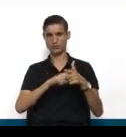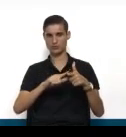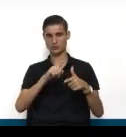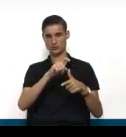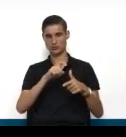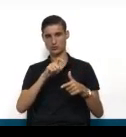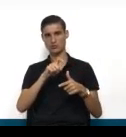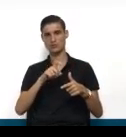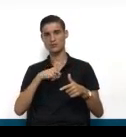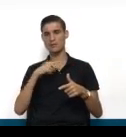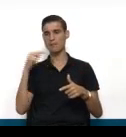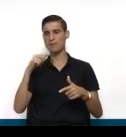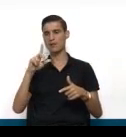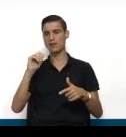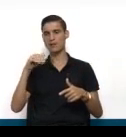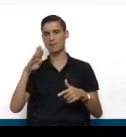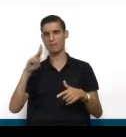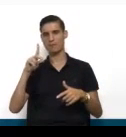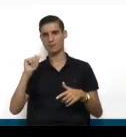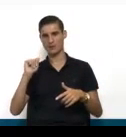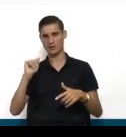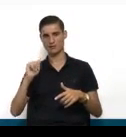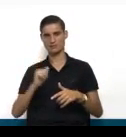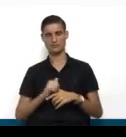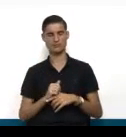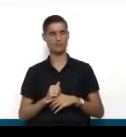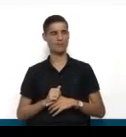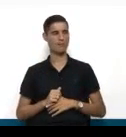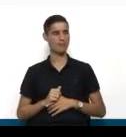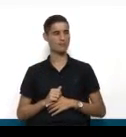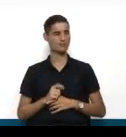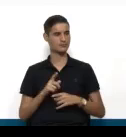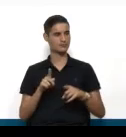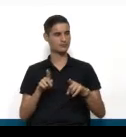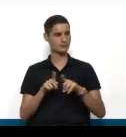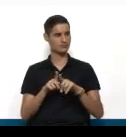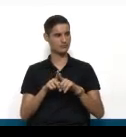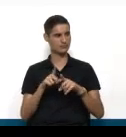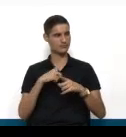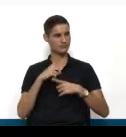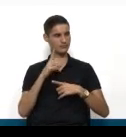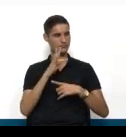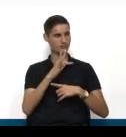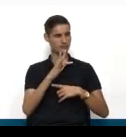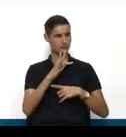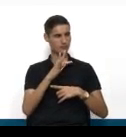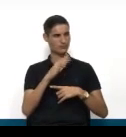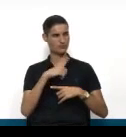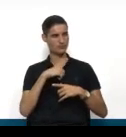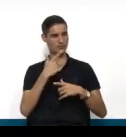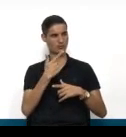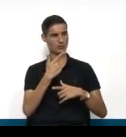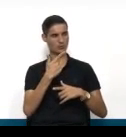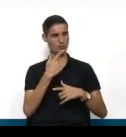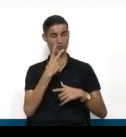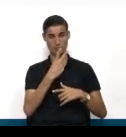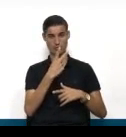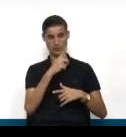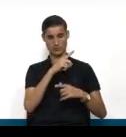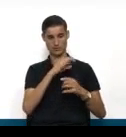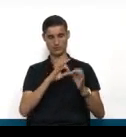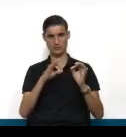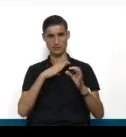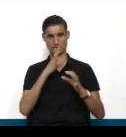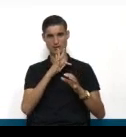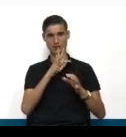x de menos lambda. E toda essa minha divisão aqui, olha, t, duas linhas de t, dividido por a ao